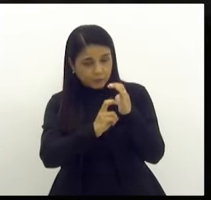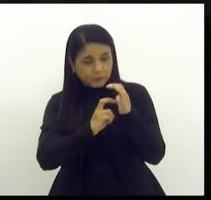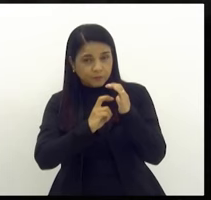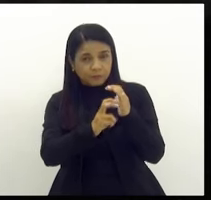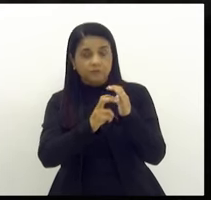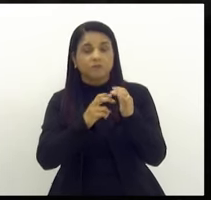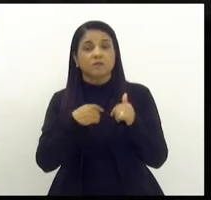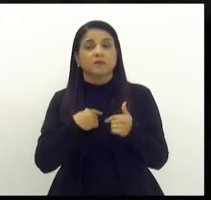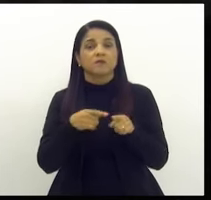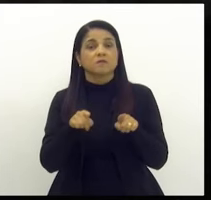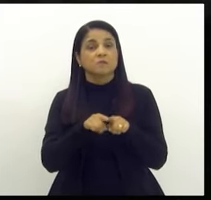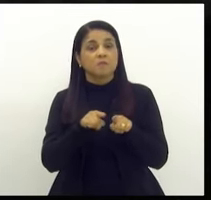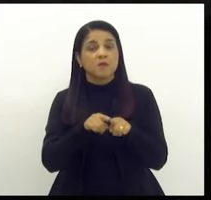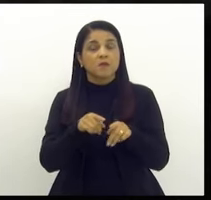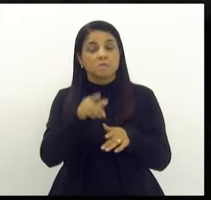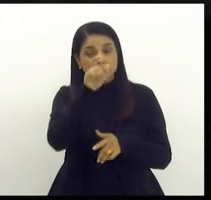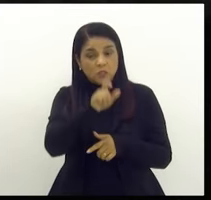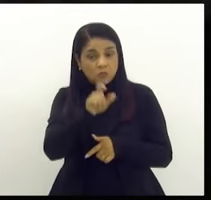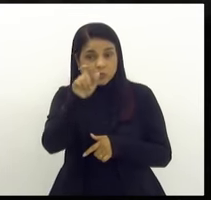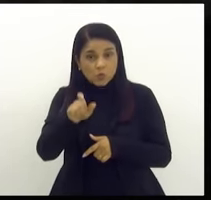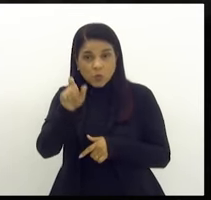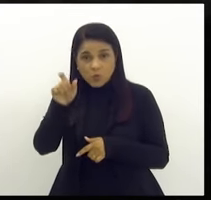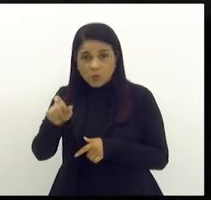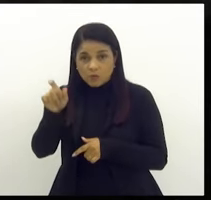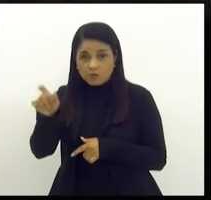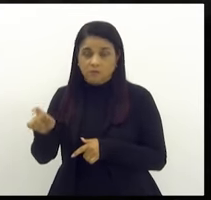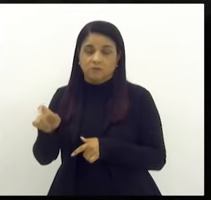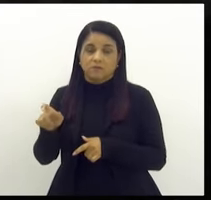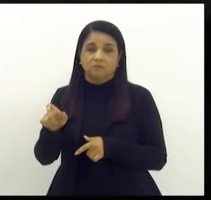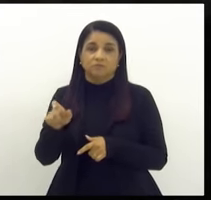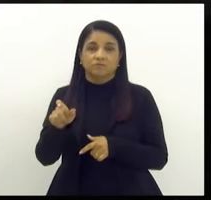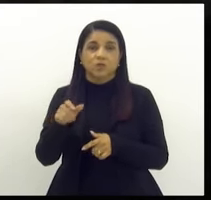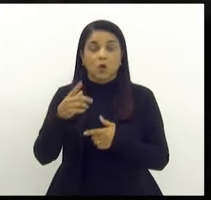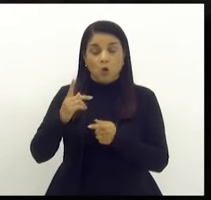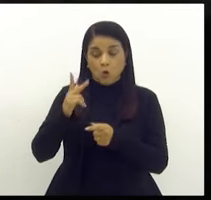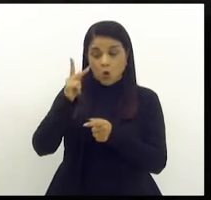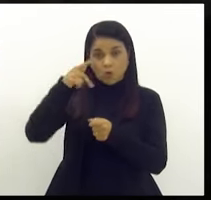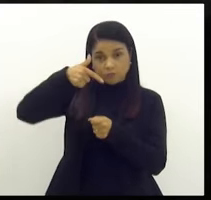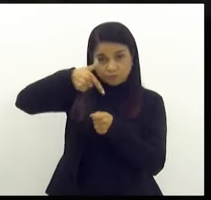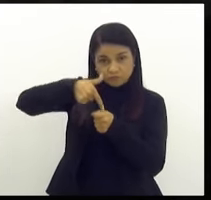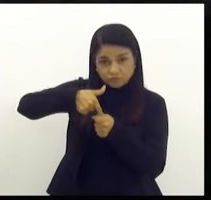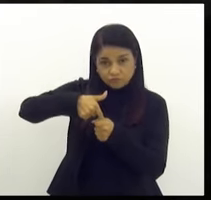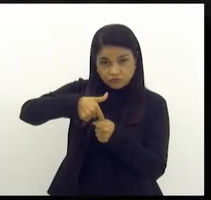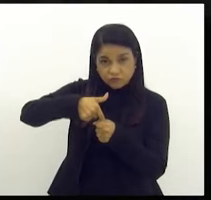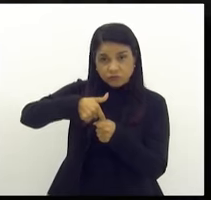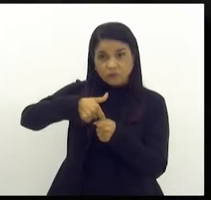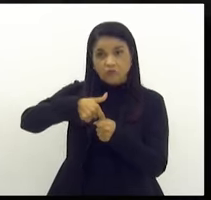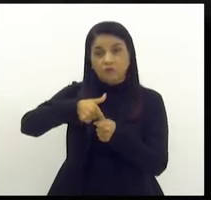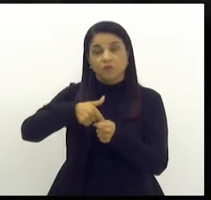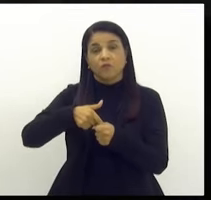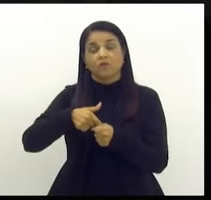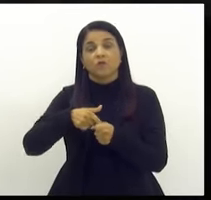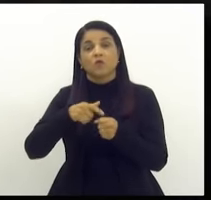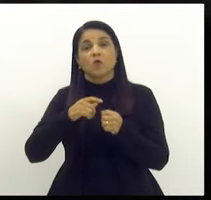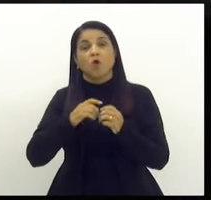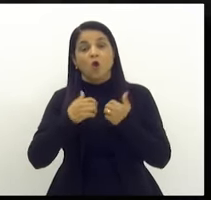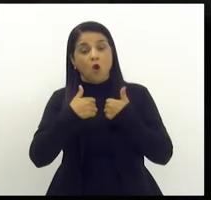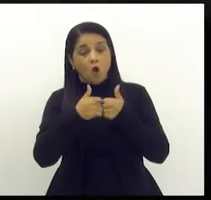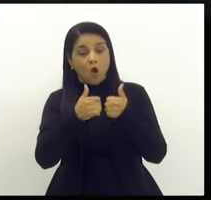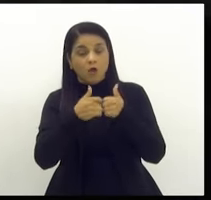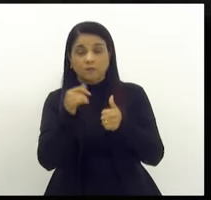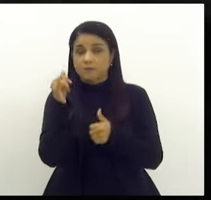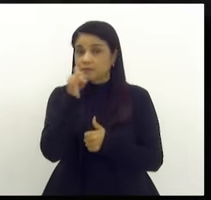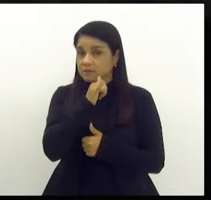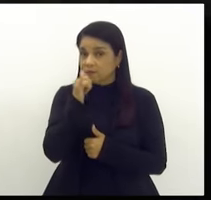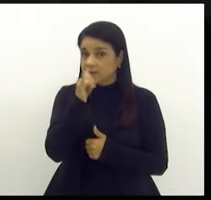de passageiros quando for para combustível não fóssil ônibus elétrico